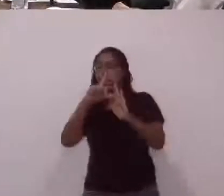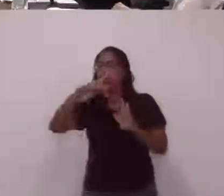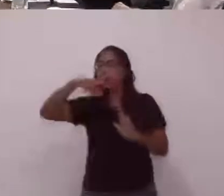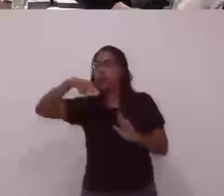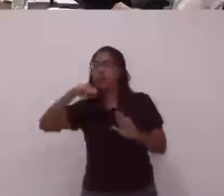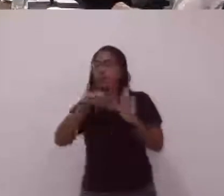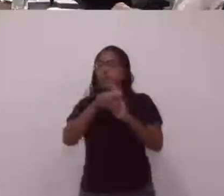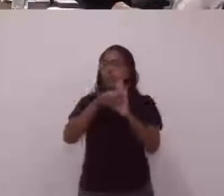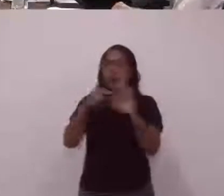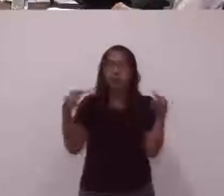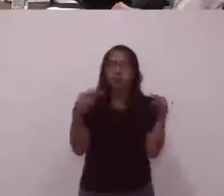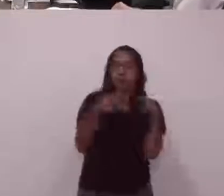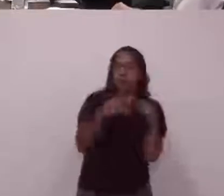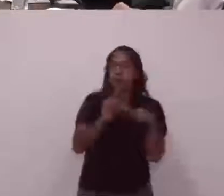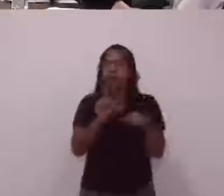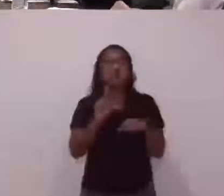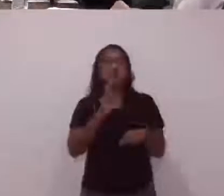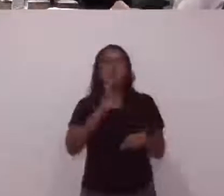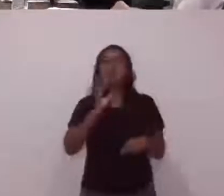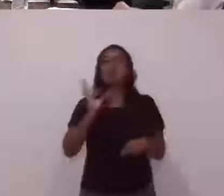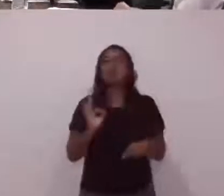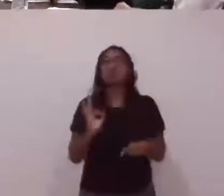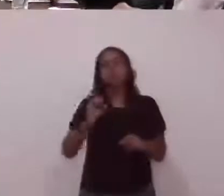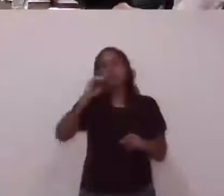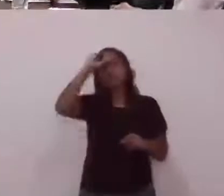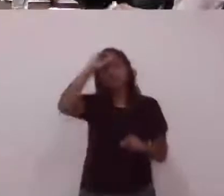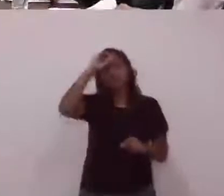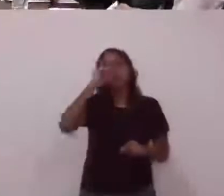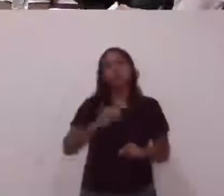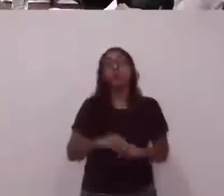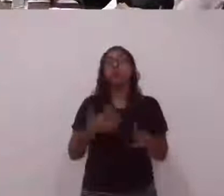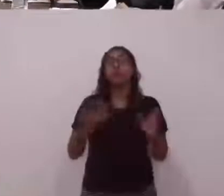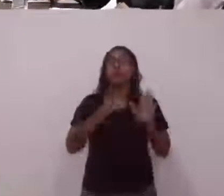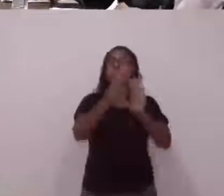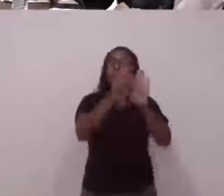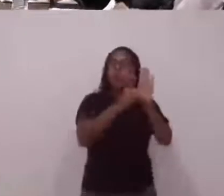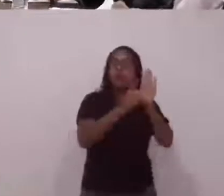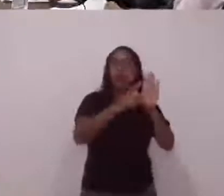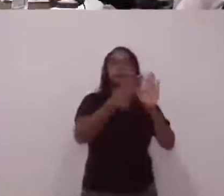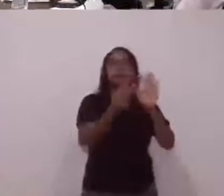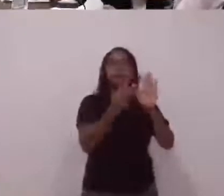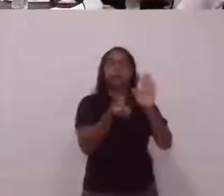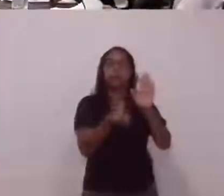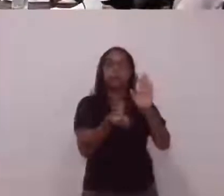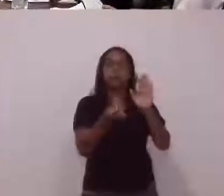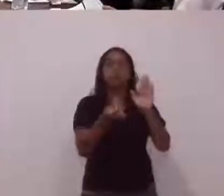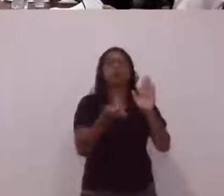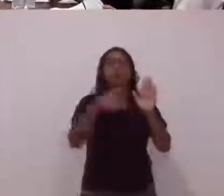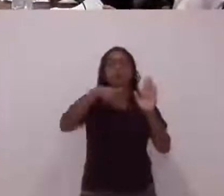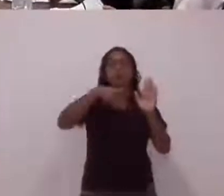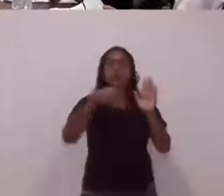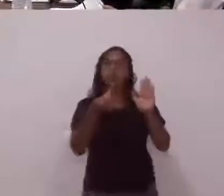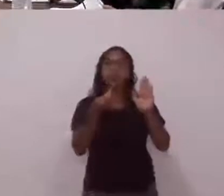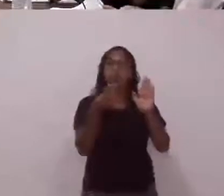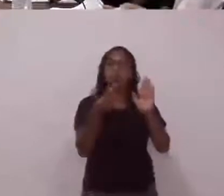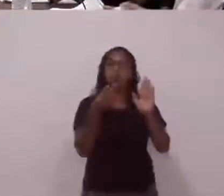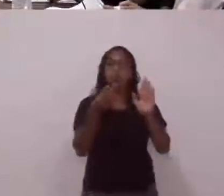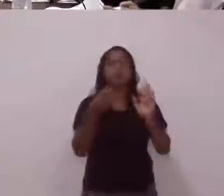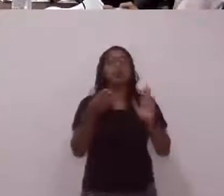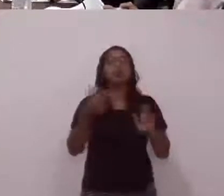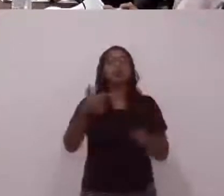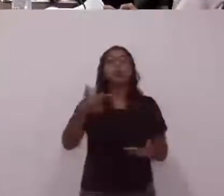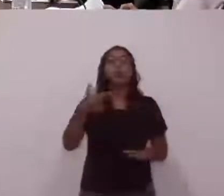corporação militar. Com efeito, o Decreto Estadual nº 36.763, 12 de maio